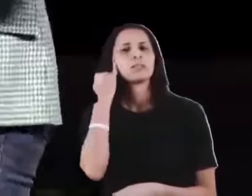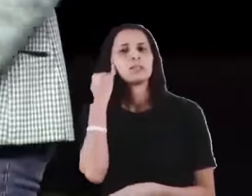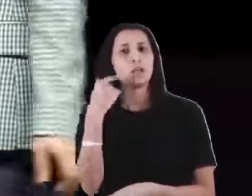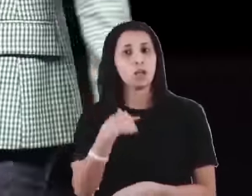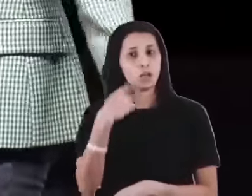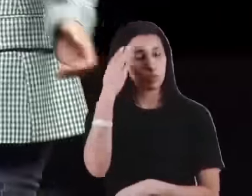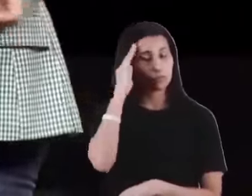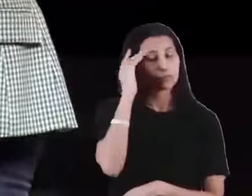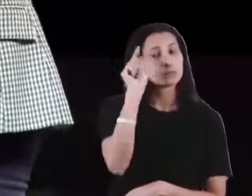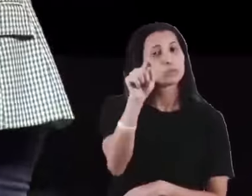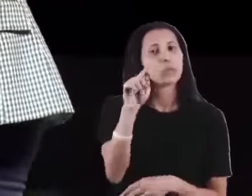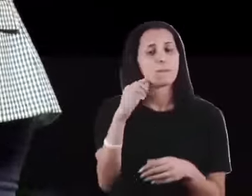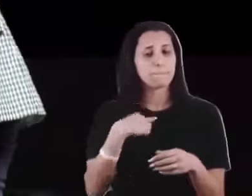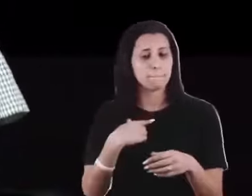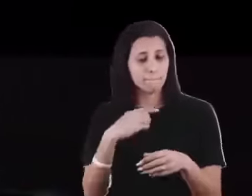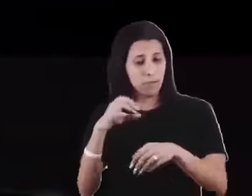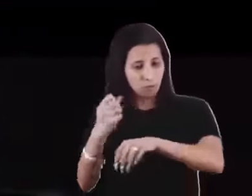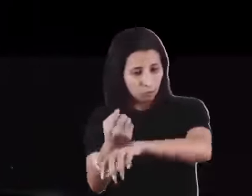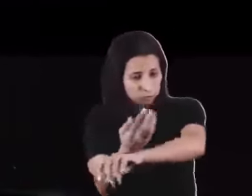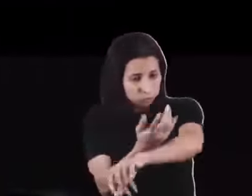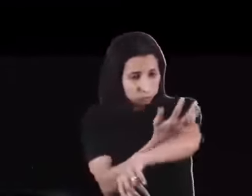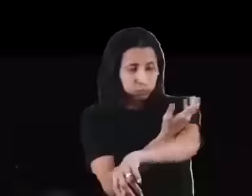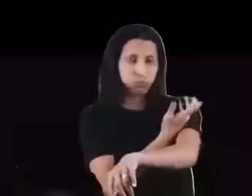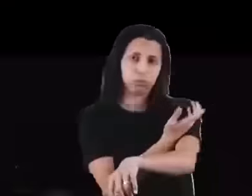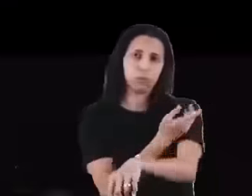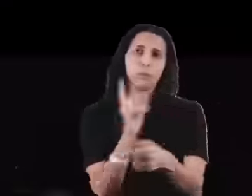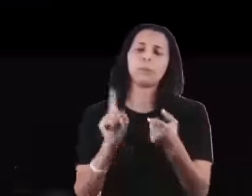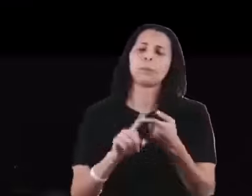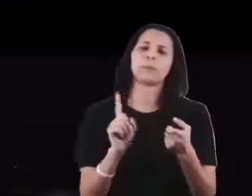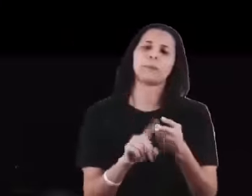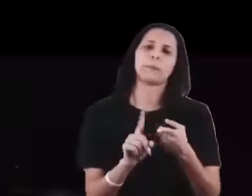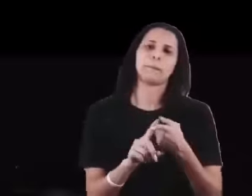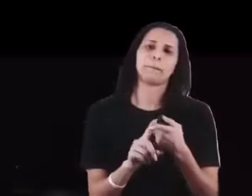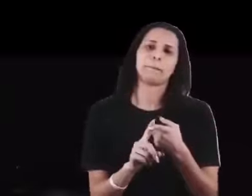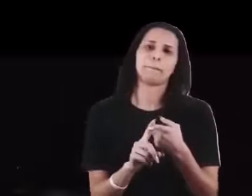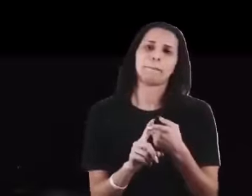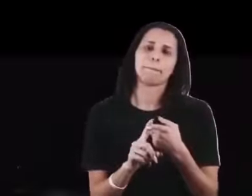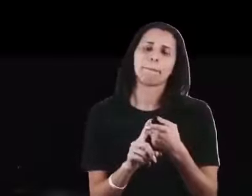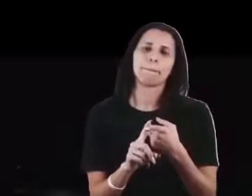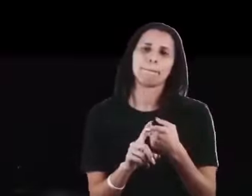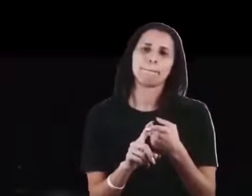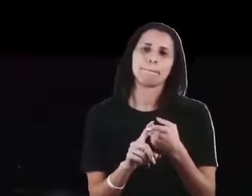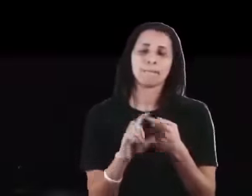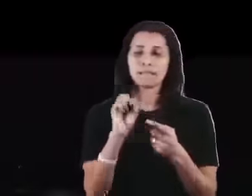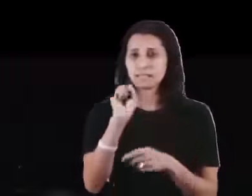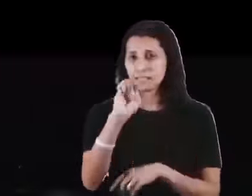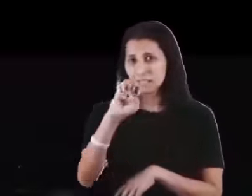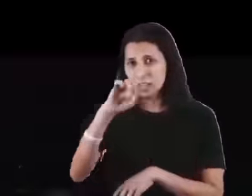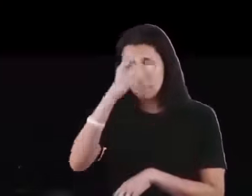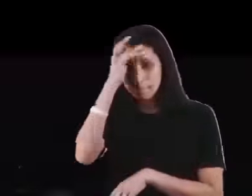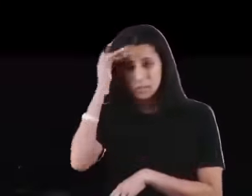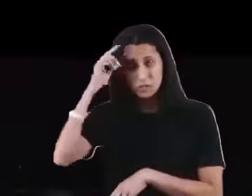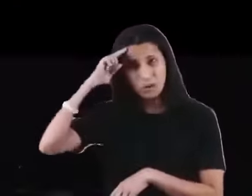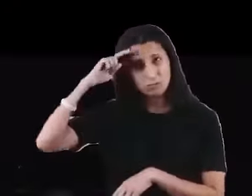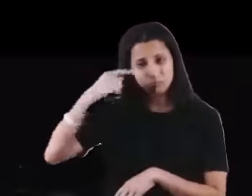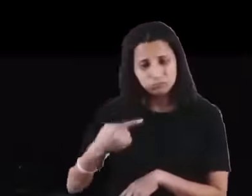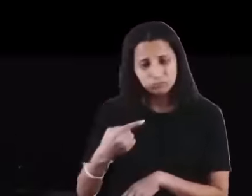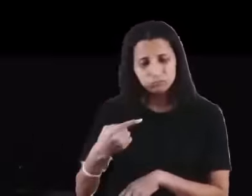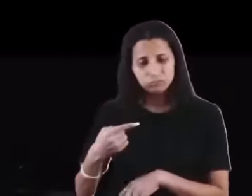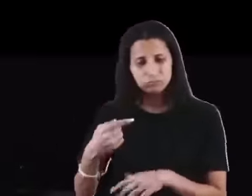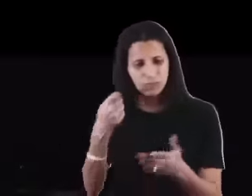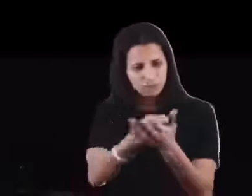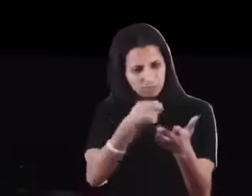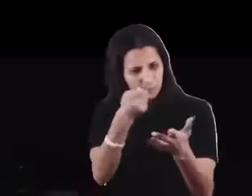toda arrepiada aqui sabe por quê Porque nenhum superior treinar em um salgado para nada